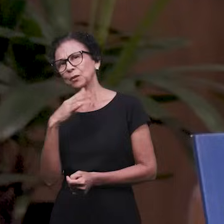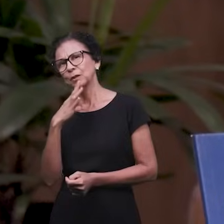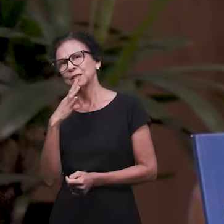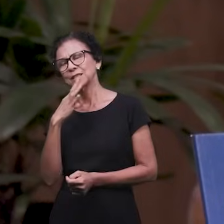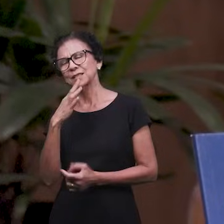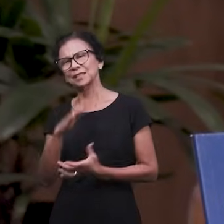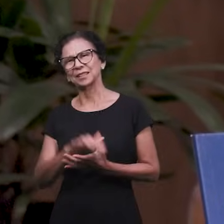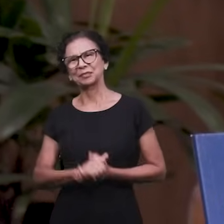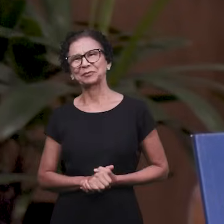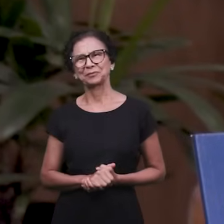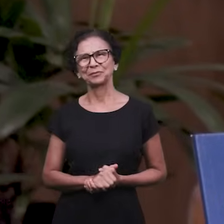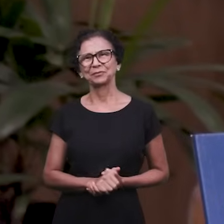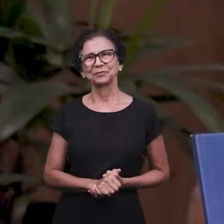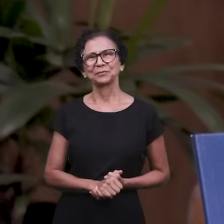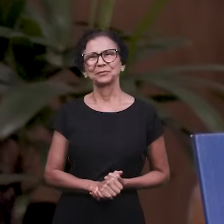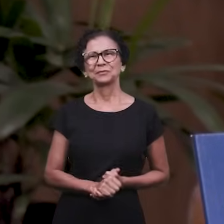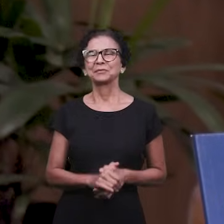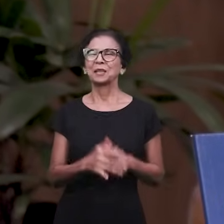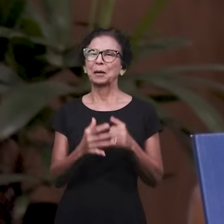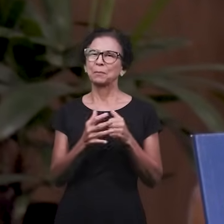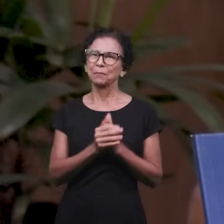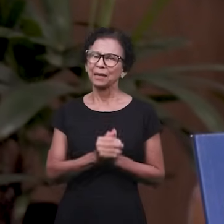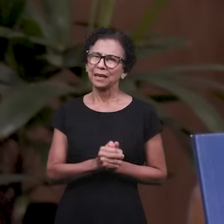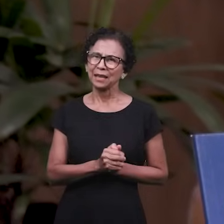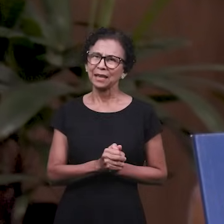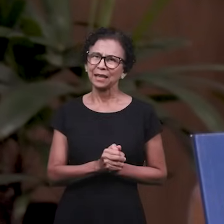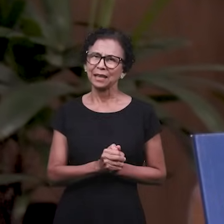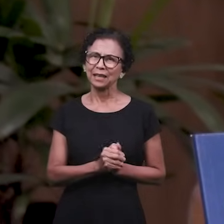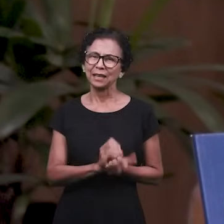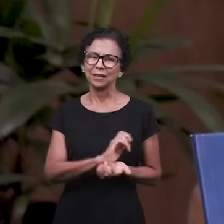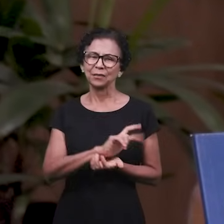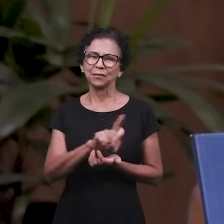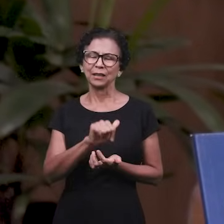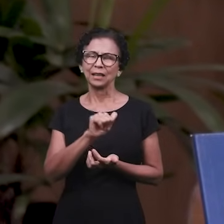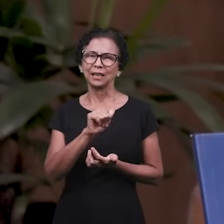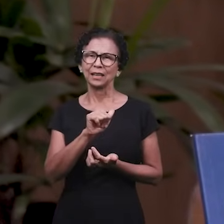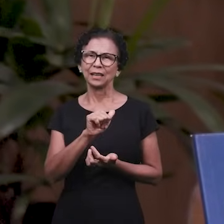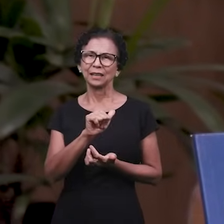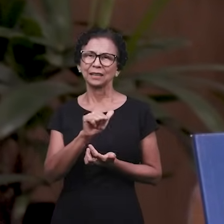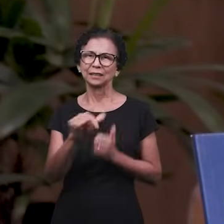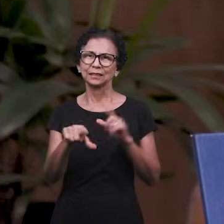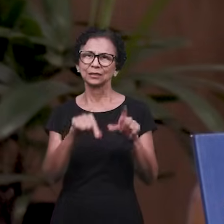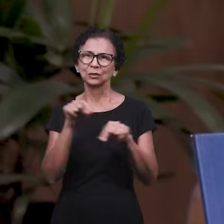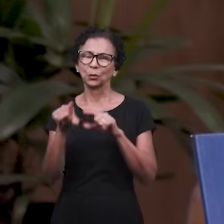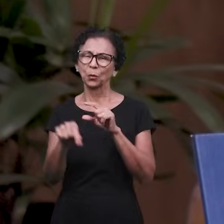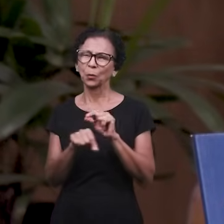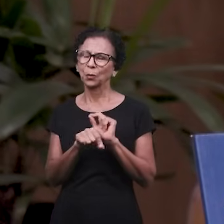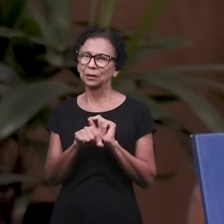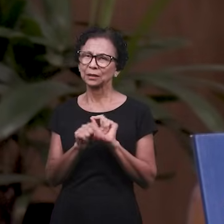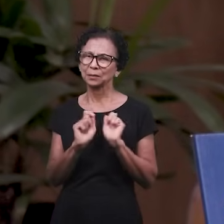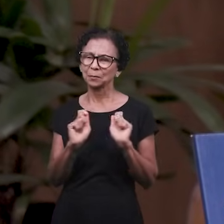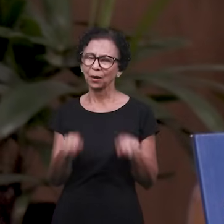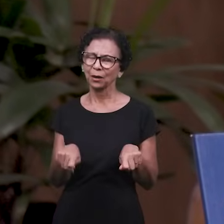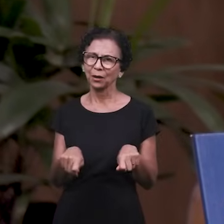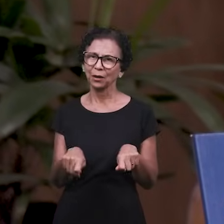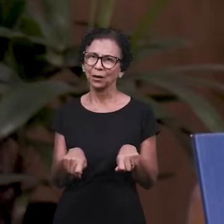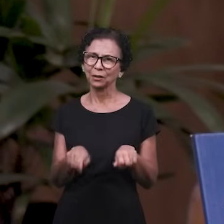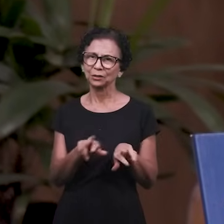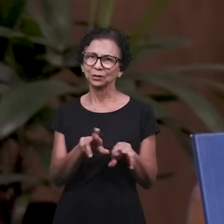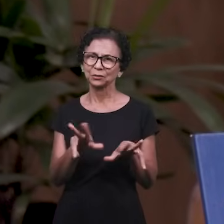livraria. Amém, são muitas opções, todos podemos ter acesso a essas Bíblias